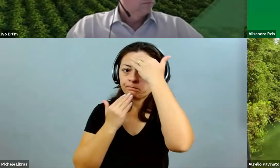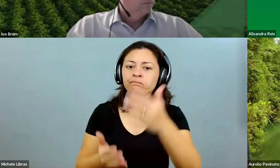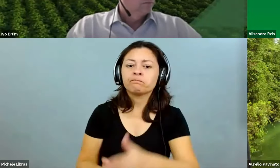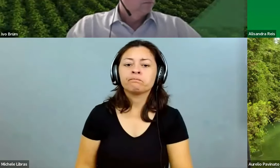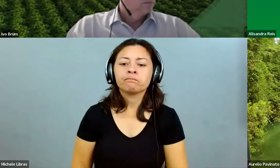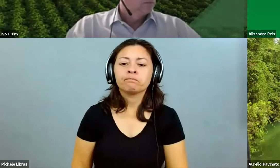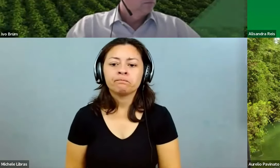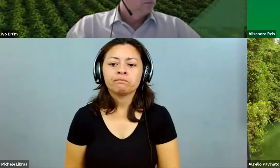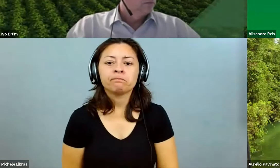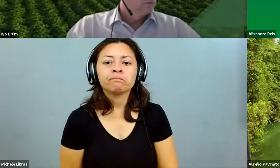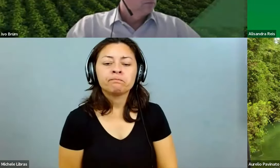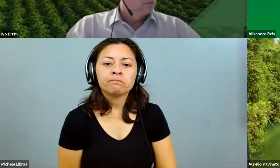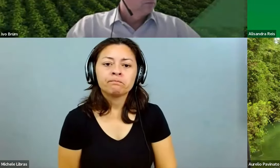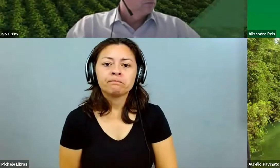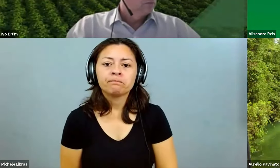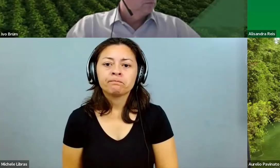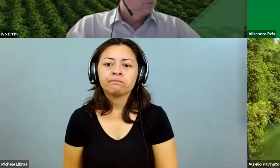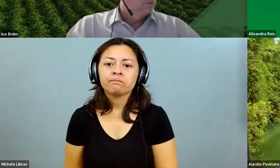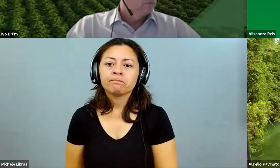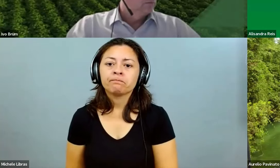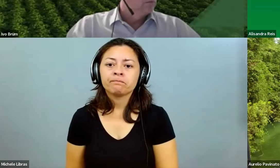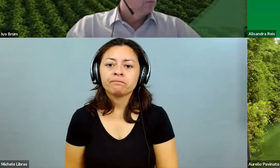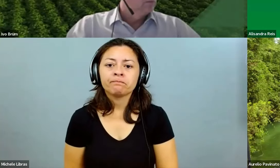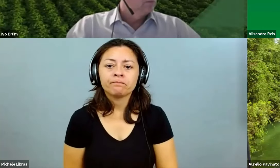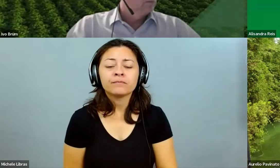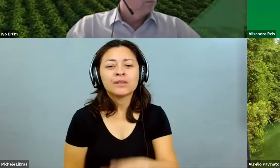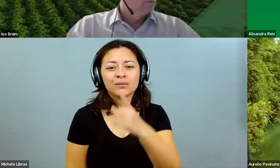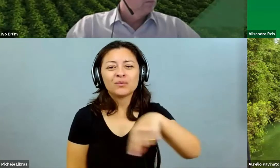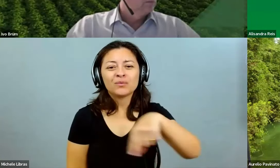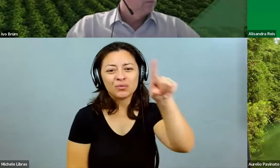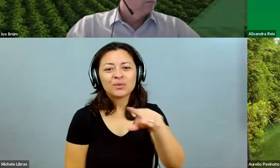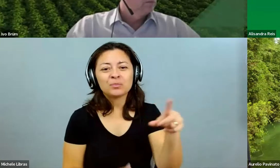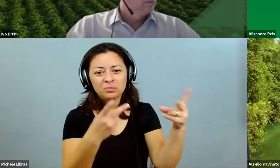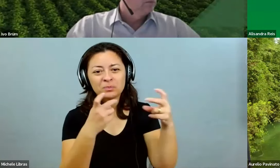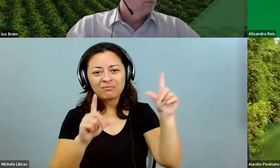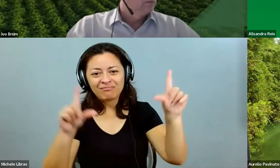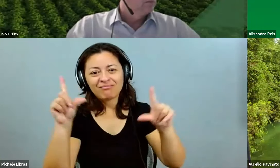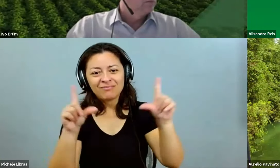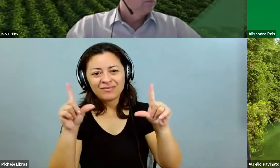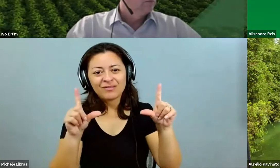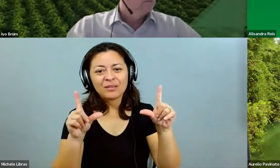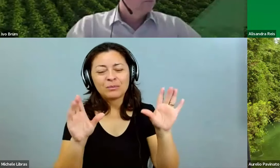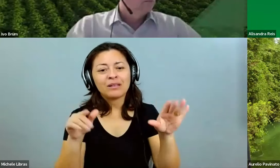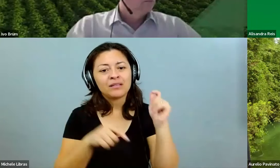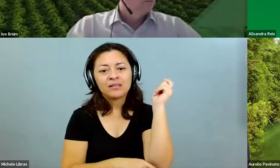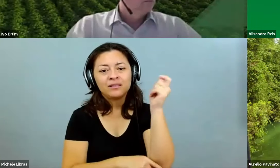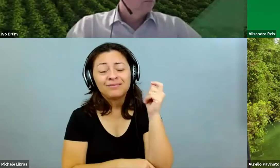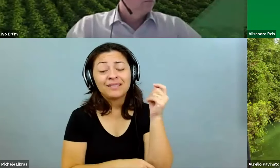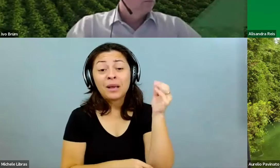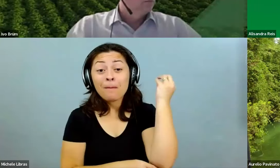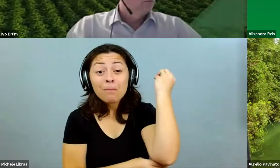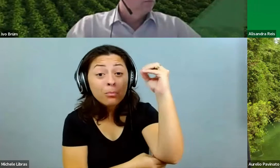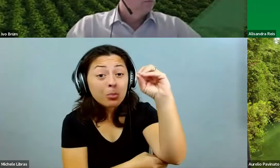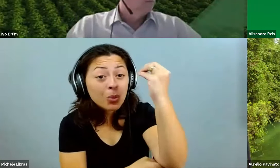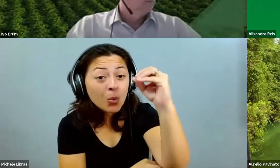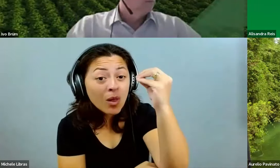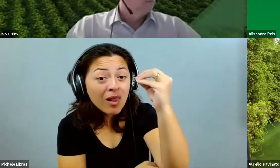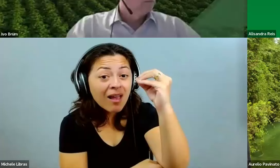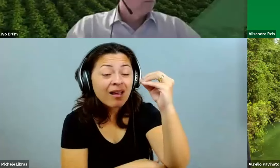obrigado Guilherme B vocês estão acompanhando pela televisão situação em Porto Alegre região